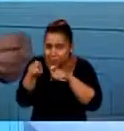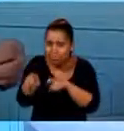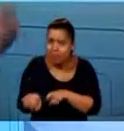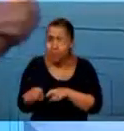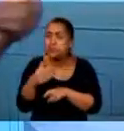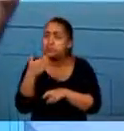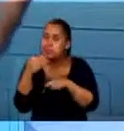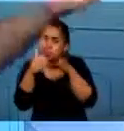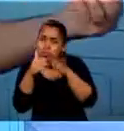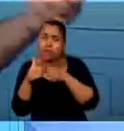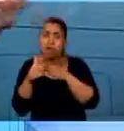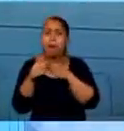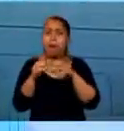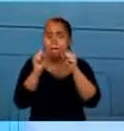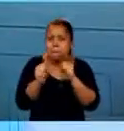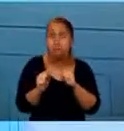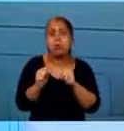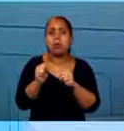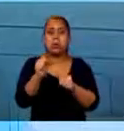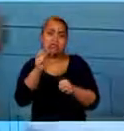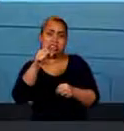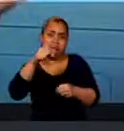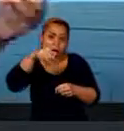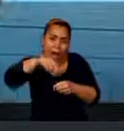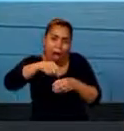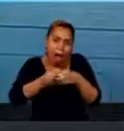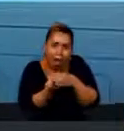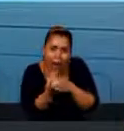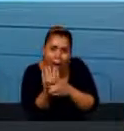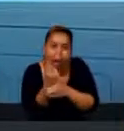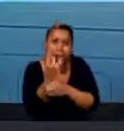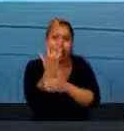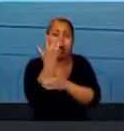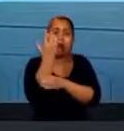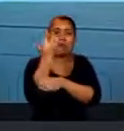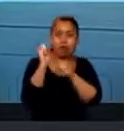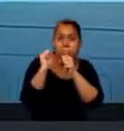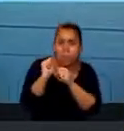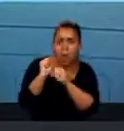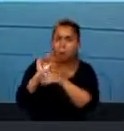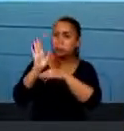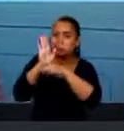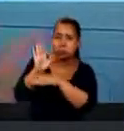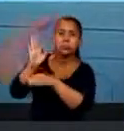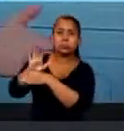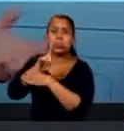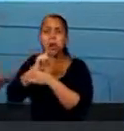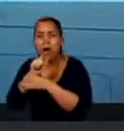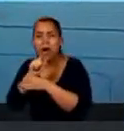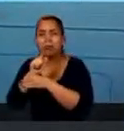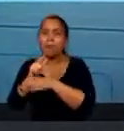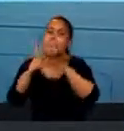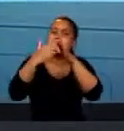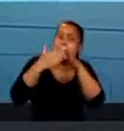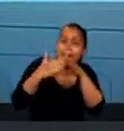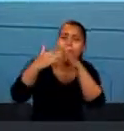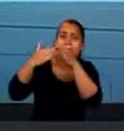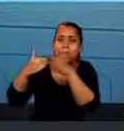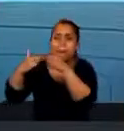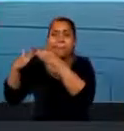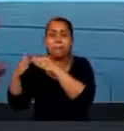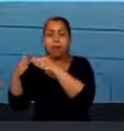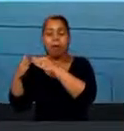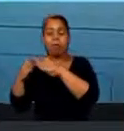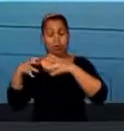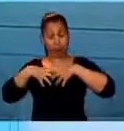pedia licença para plantar uma árvore, para proteger o manancial. E disso me trouxe uma